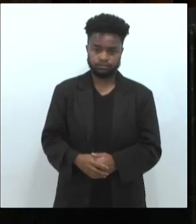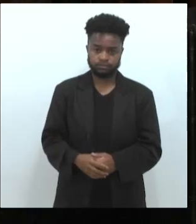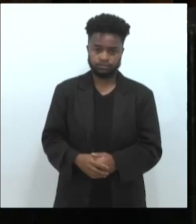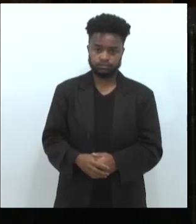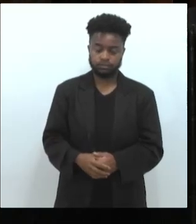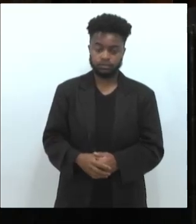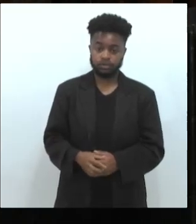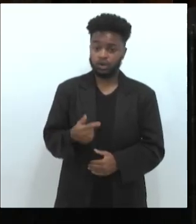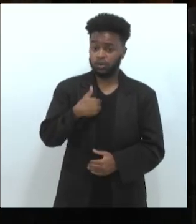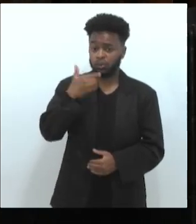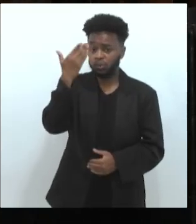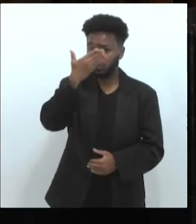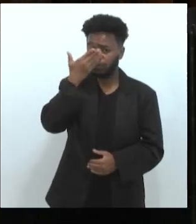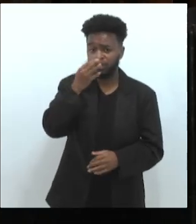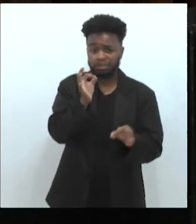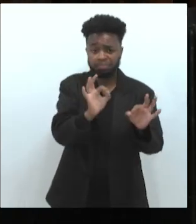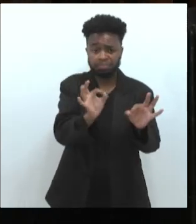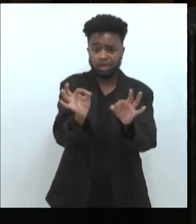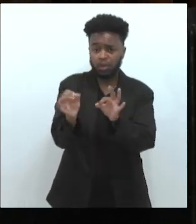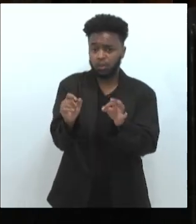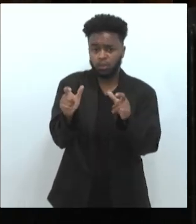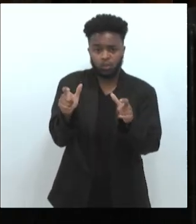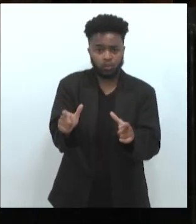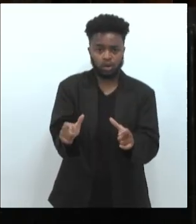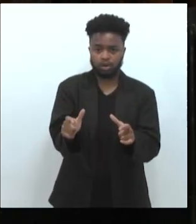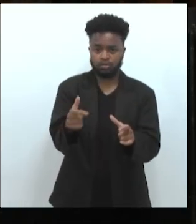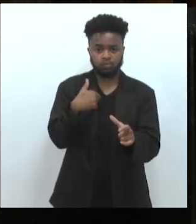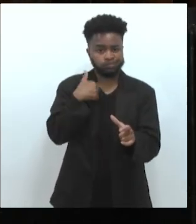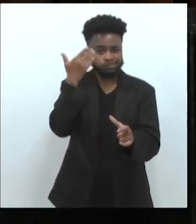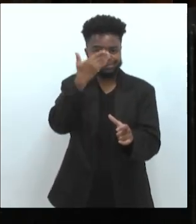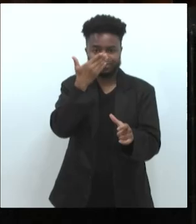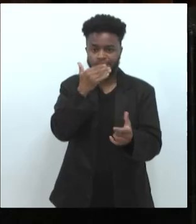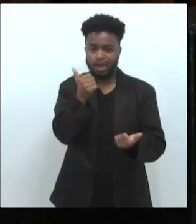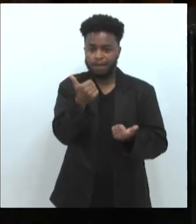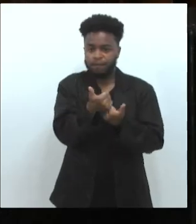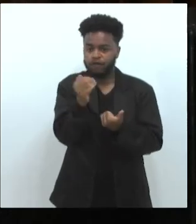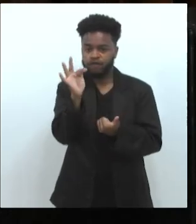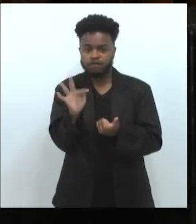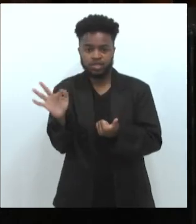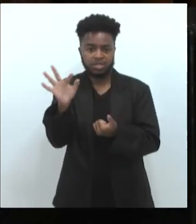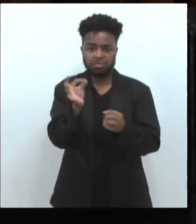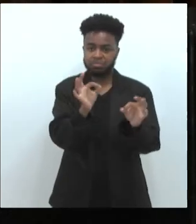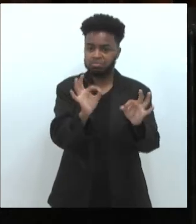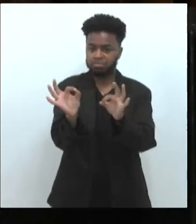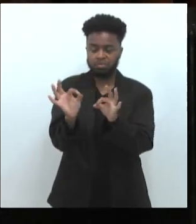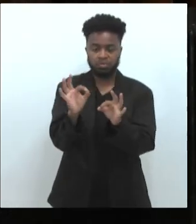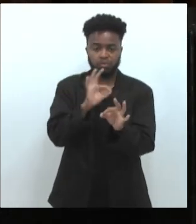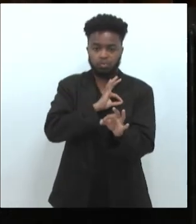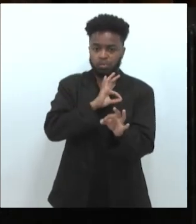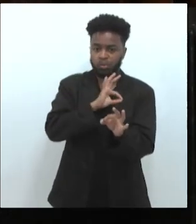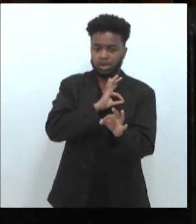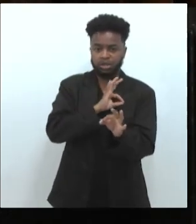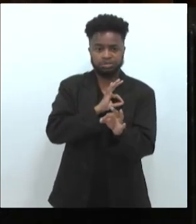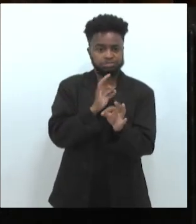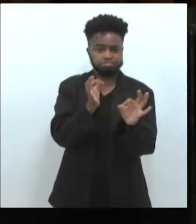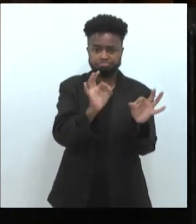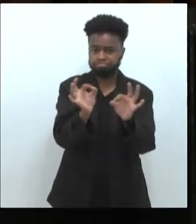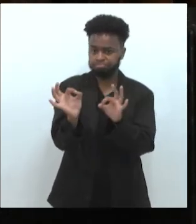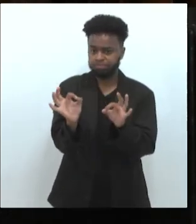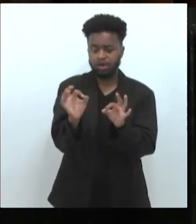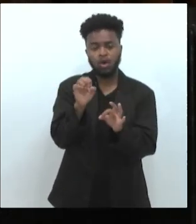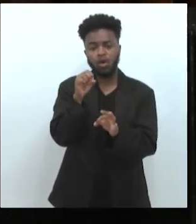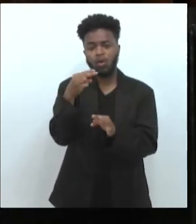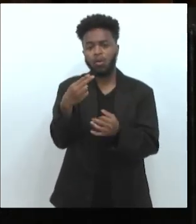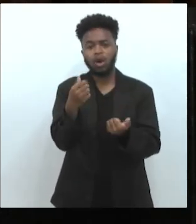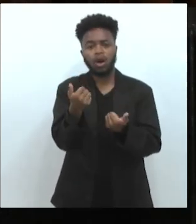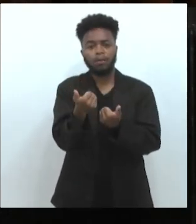tenho visto em nenhum lugar apoio federal de policiamento ostensivo ou de